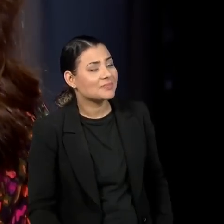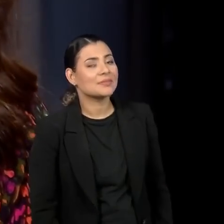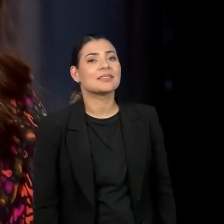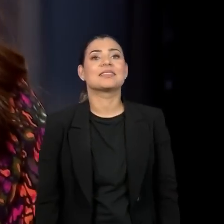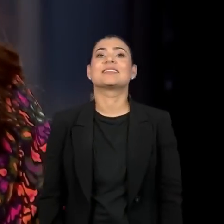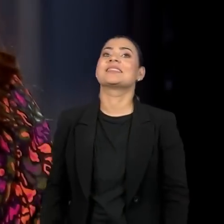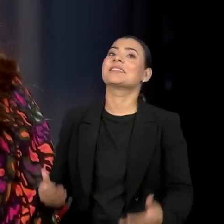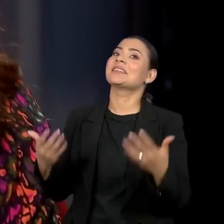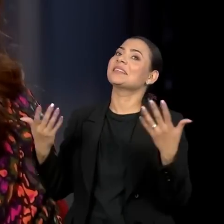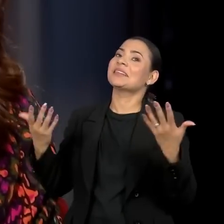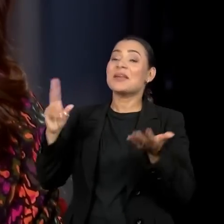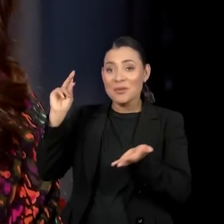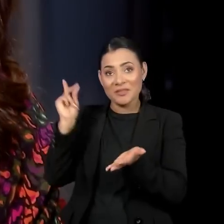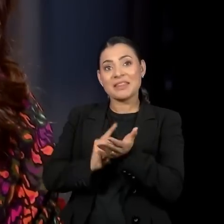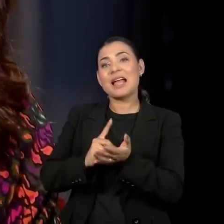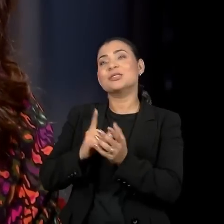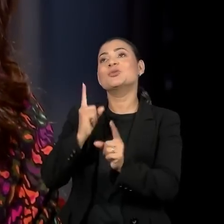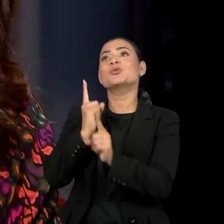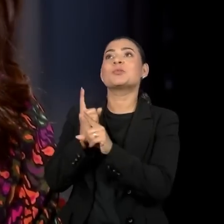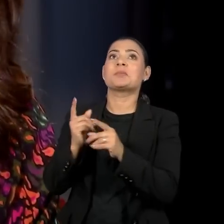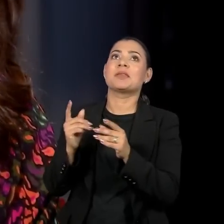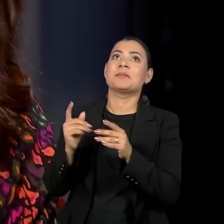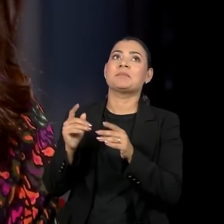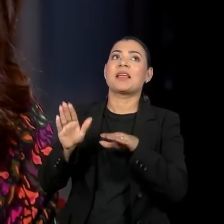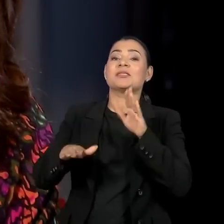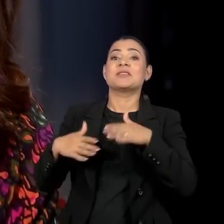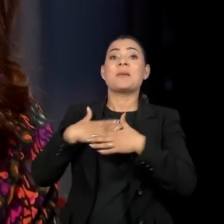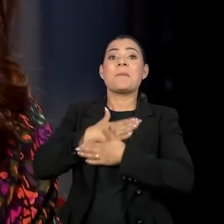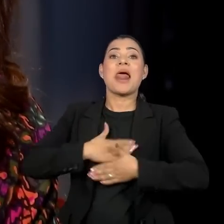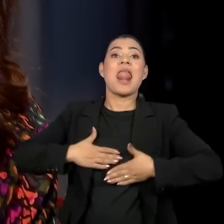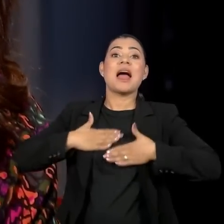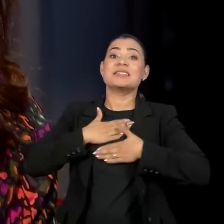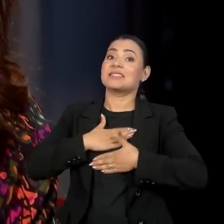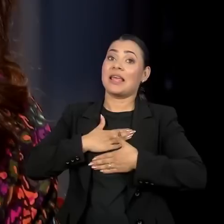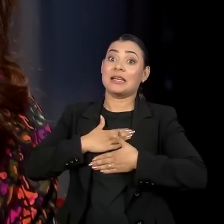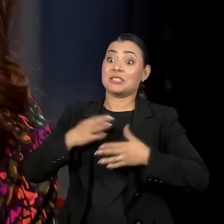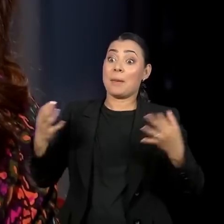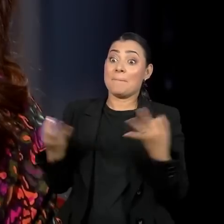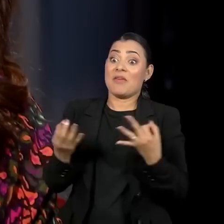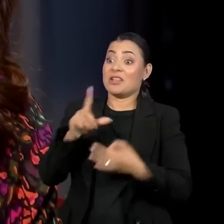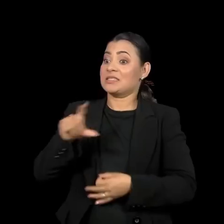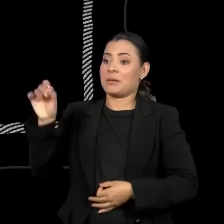Eu descobri que em vários momentos esses prazeres não serão atendidos.